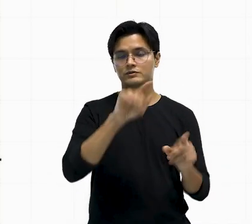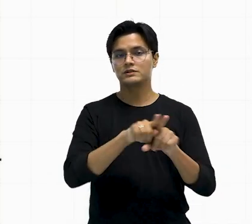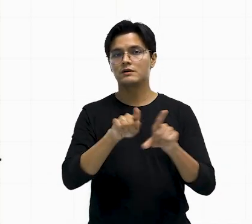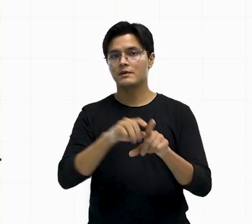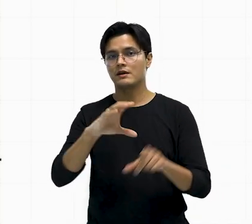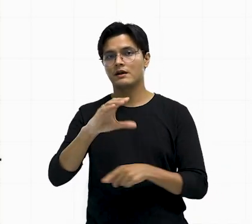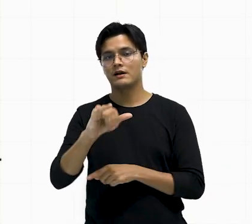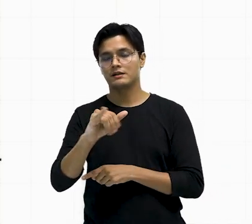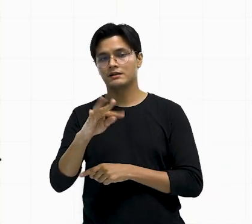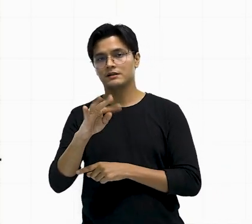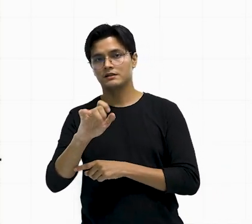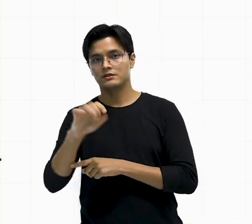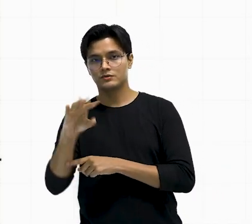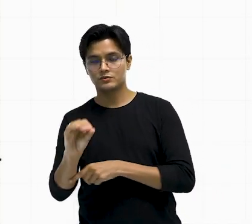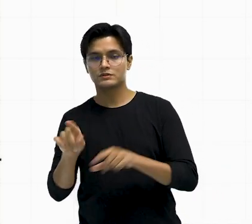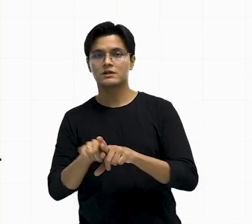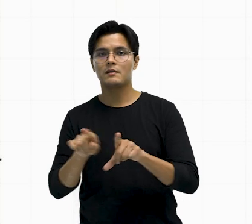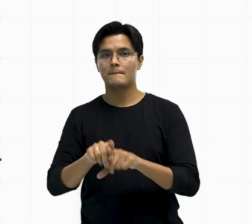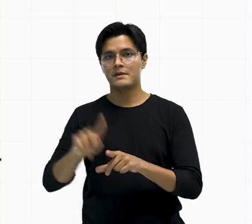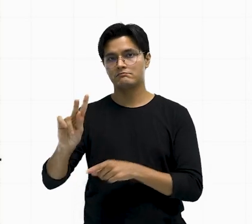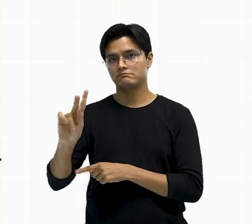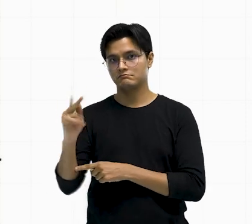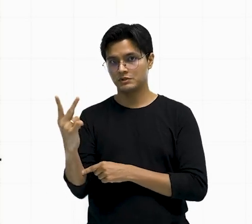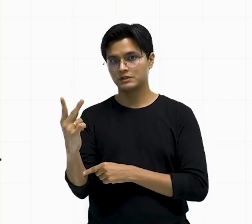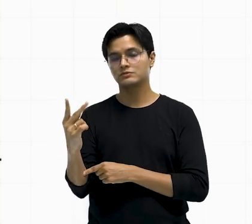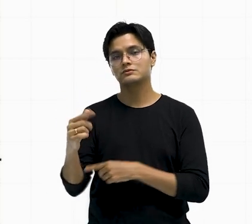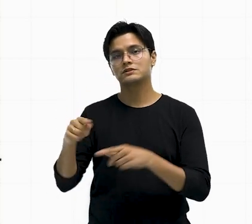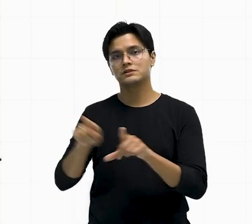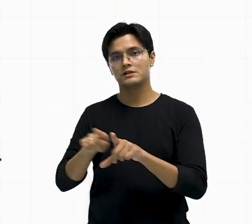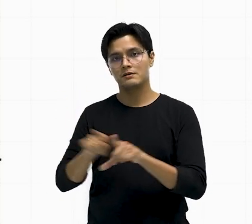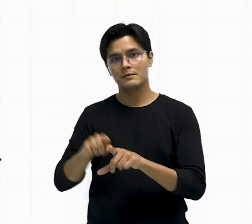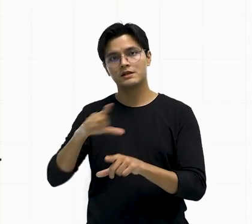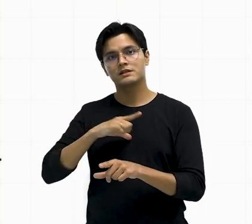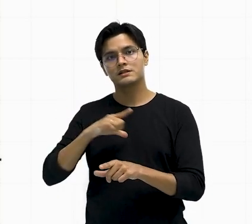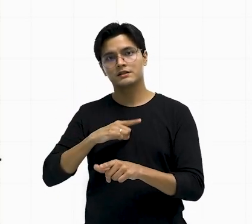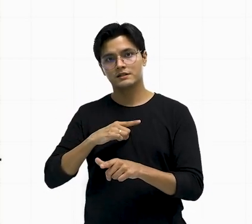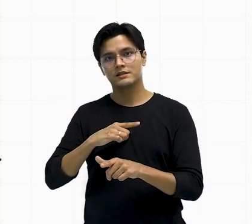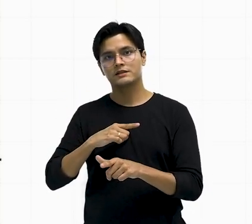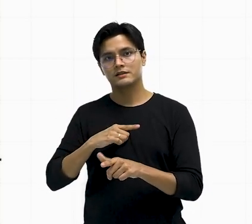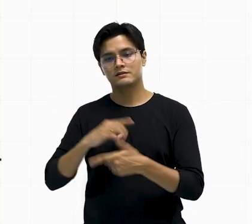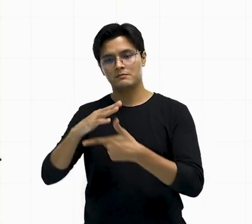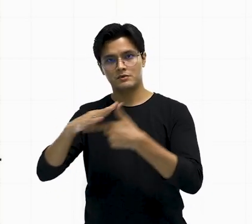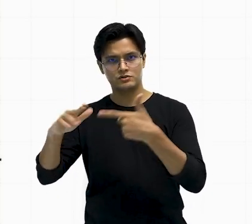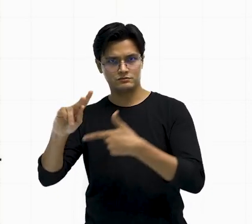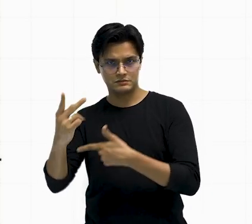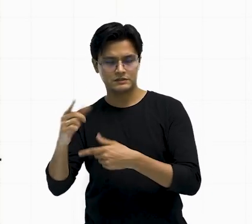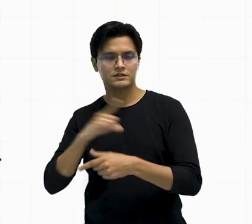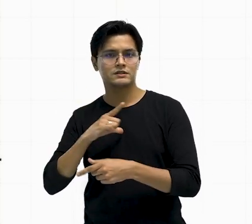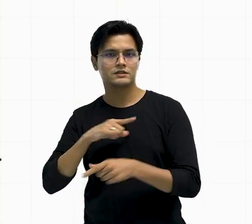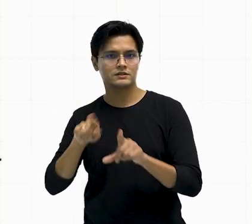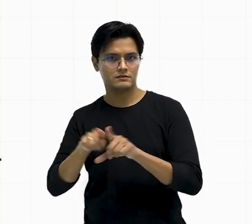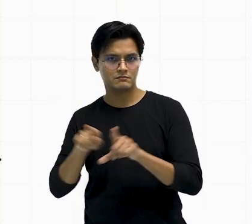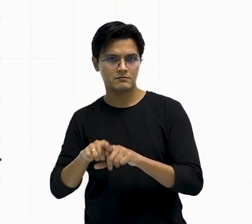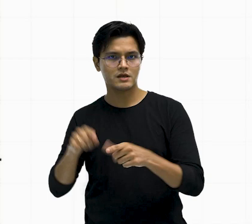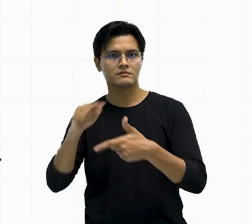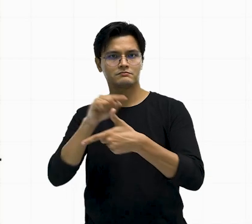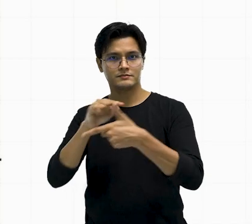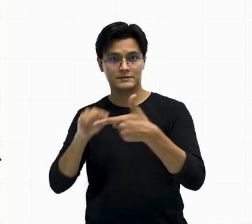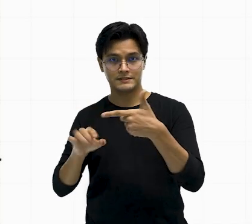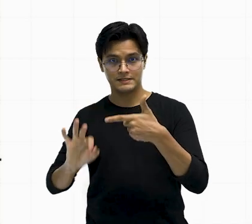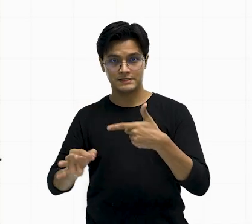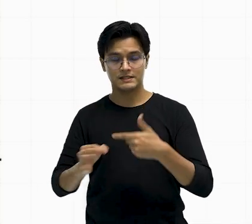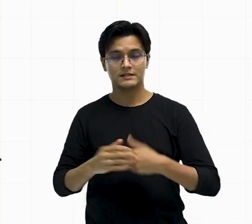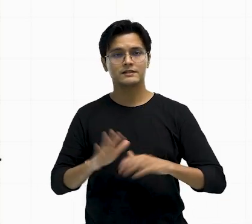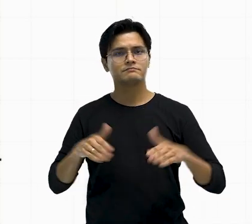cateto, temos hipotenusa e temos aí as duas projeções. Perfeito? Perfeito. A questão